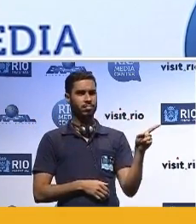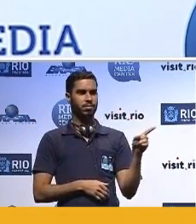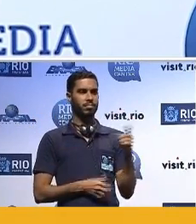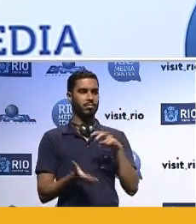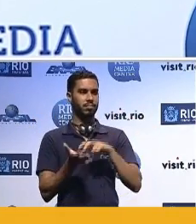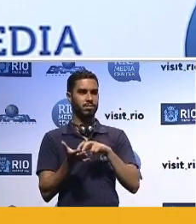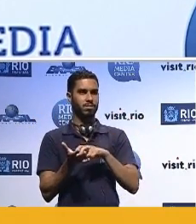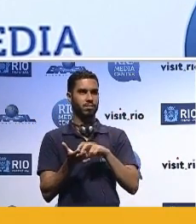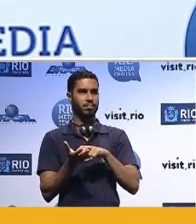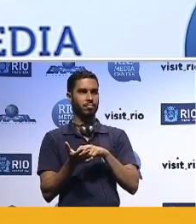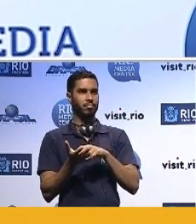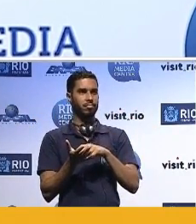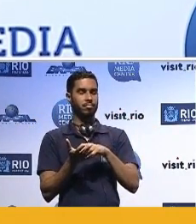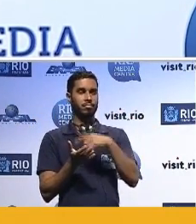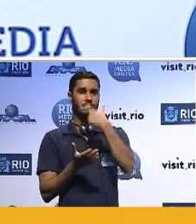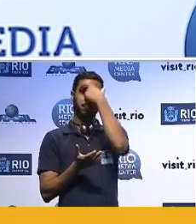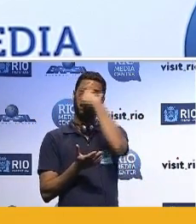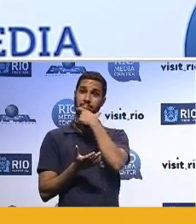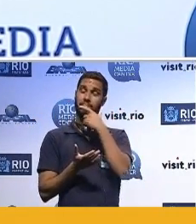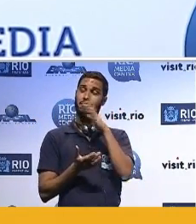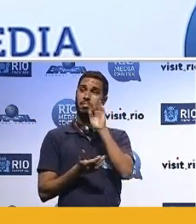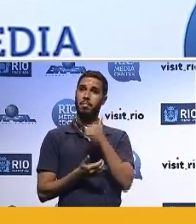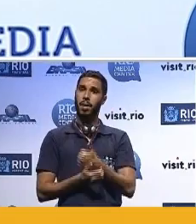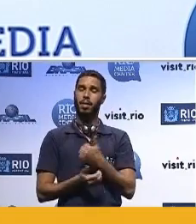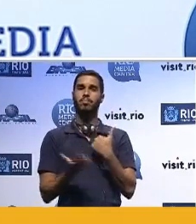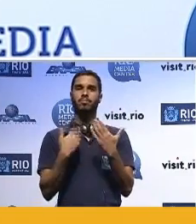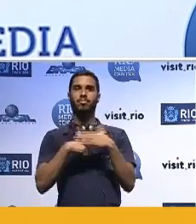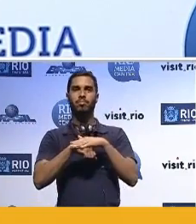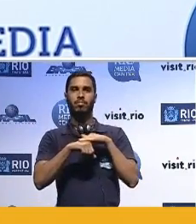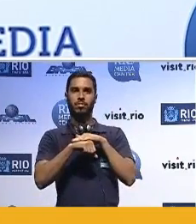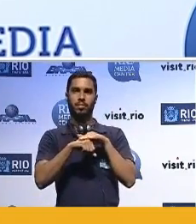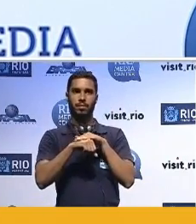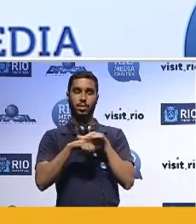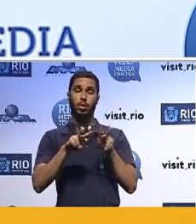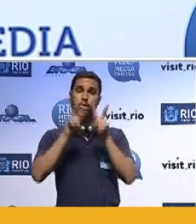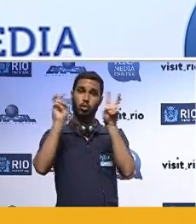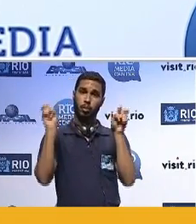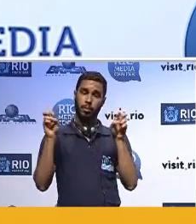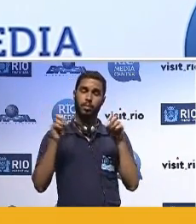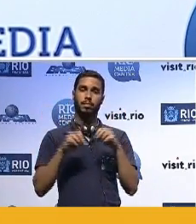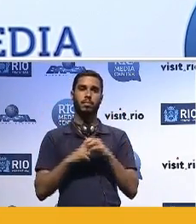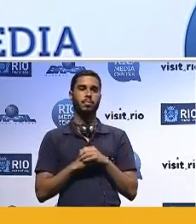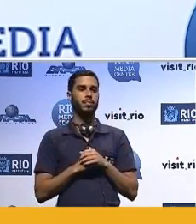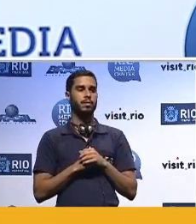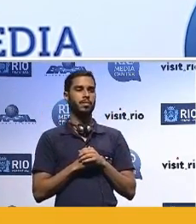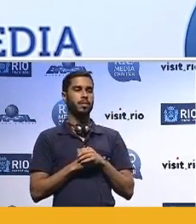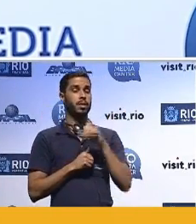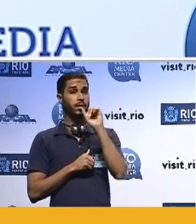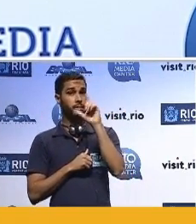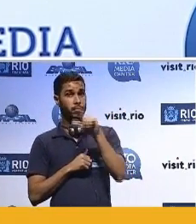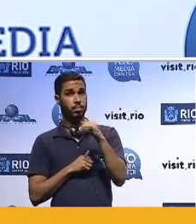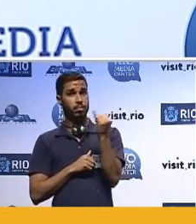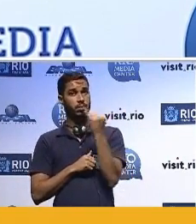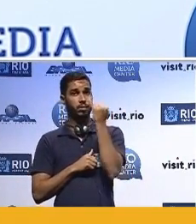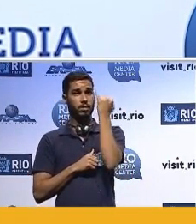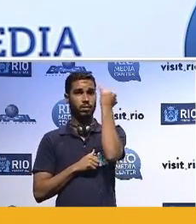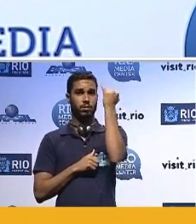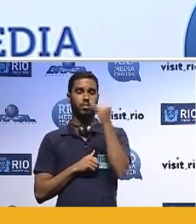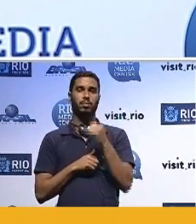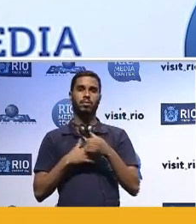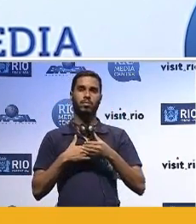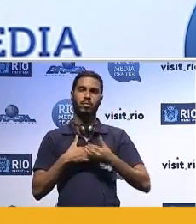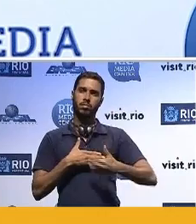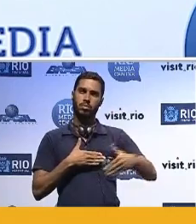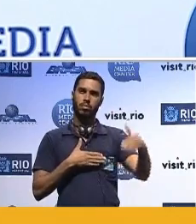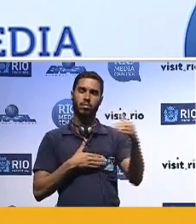bem dispostos para conversar sobre um pouco do tema que é o objeto desse nosso encontro. Eu quero